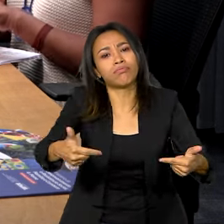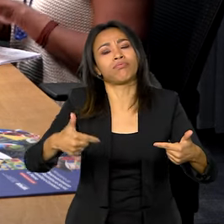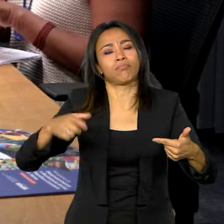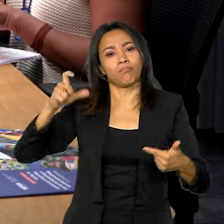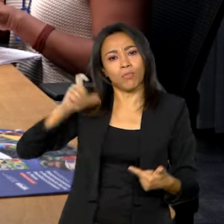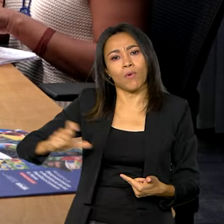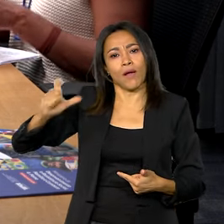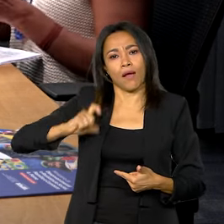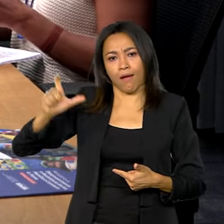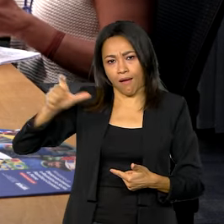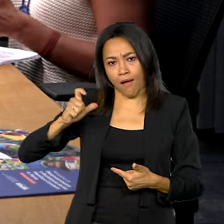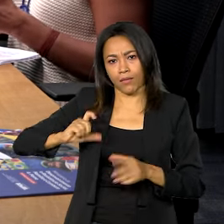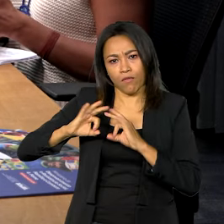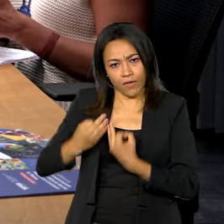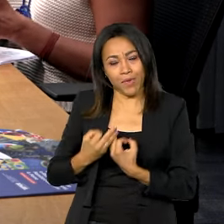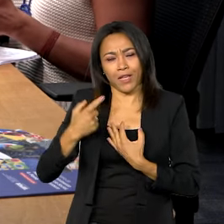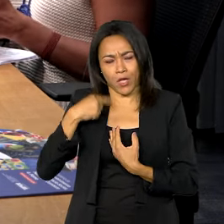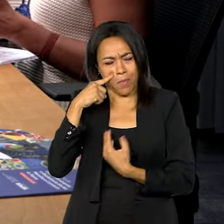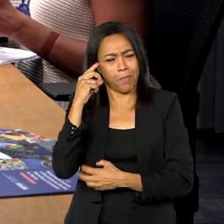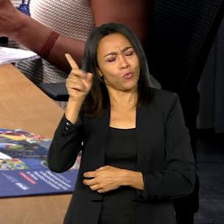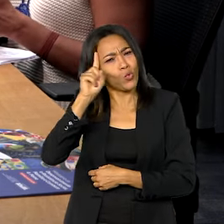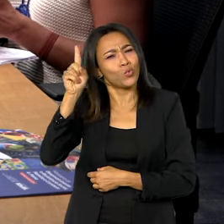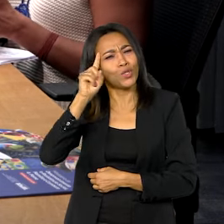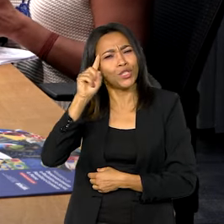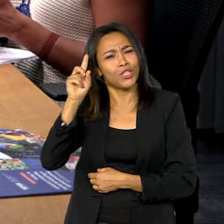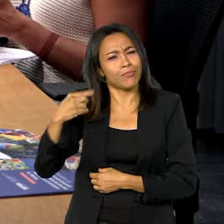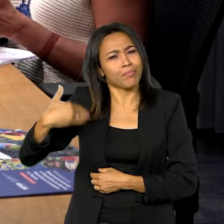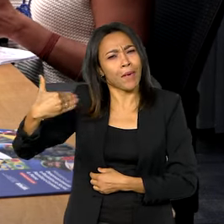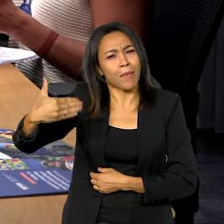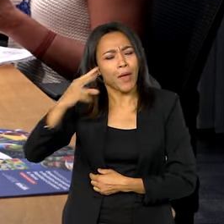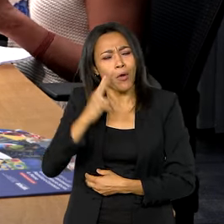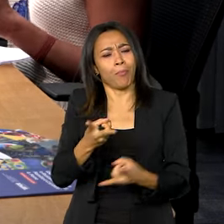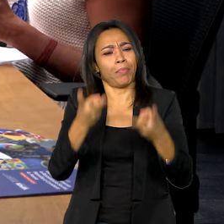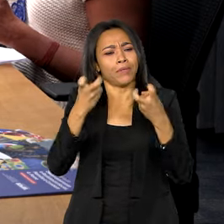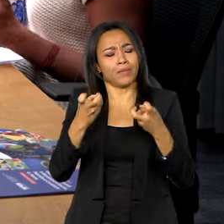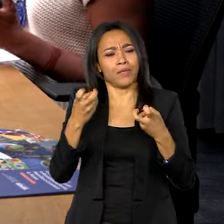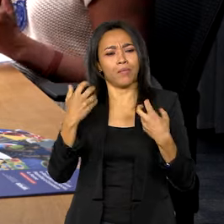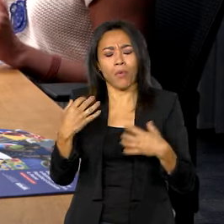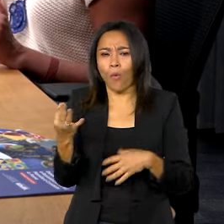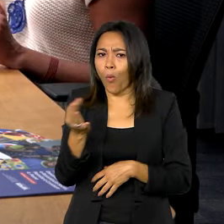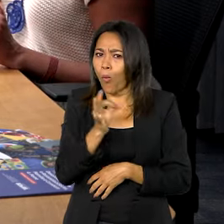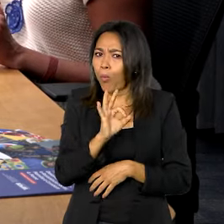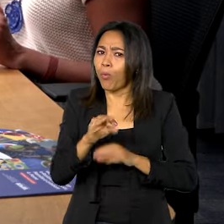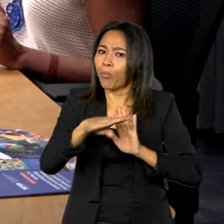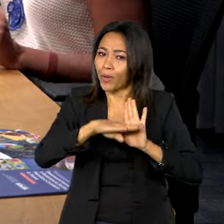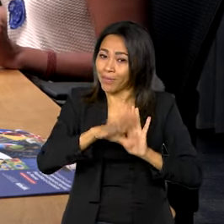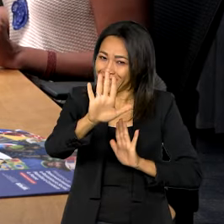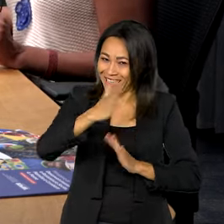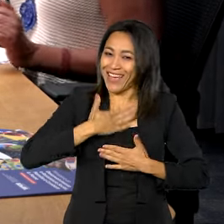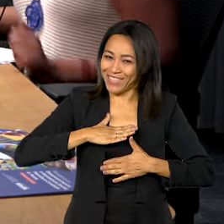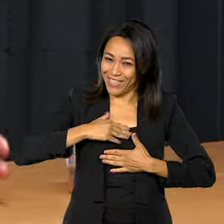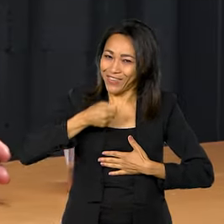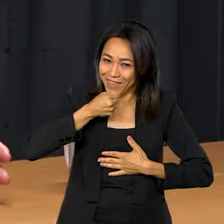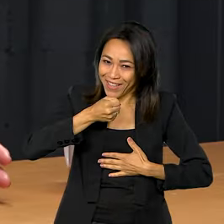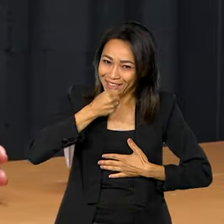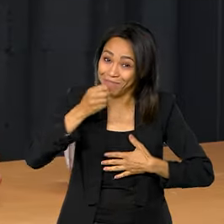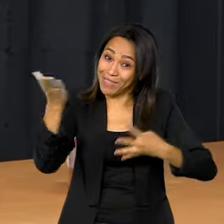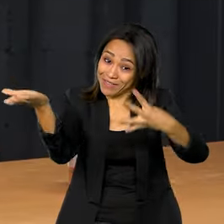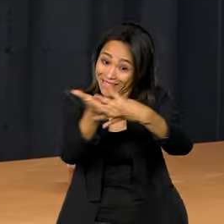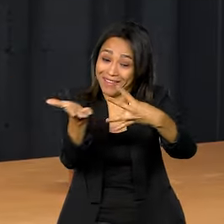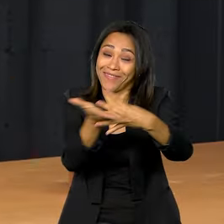vejo exatamente assim todos os dias o reflexo do que que é o programa sa a gente a gente continua falando sobre ele eu preciso chamar o